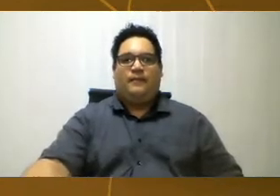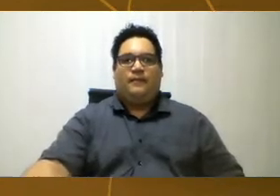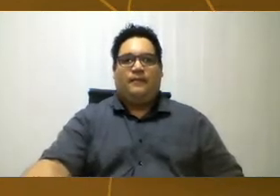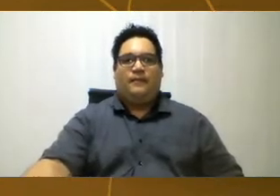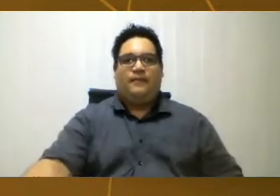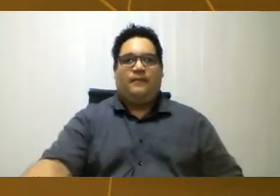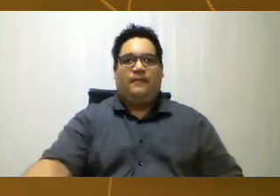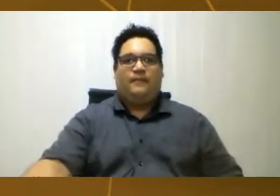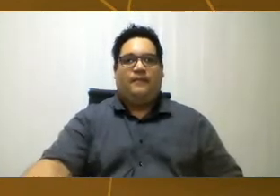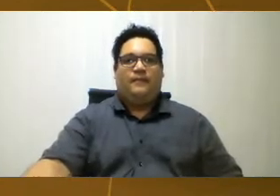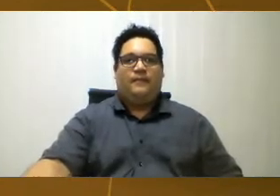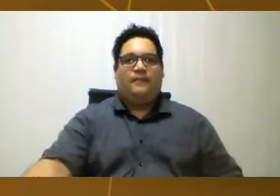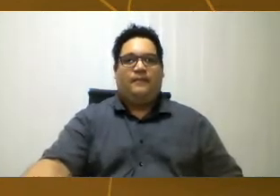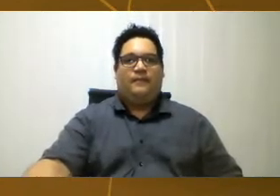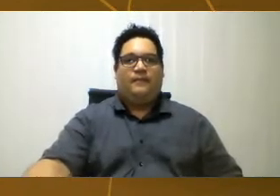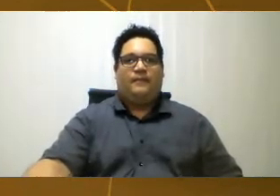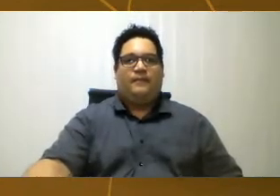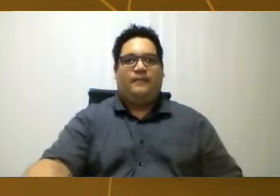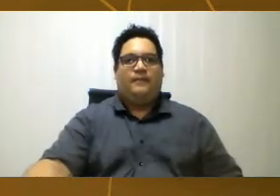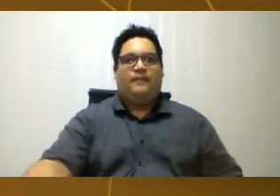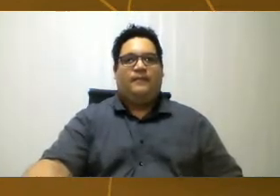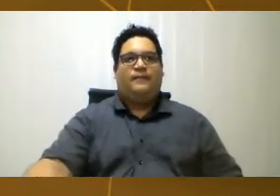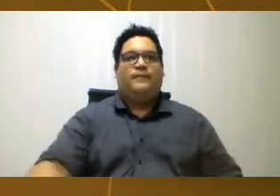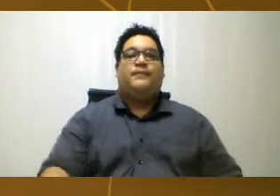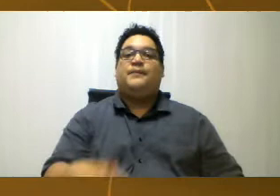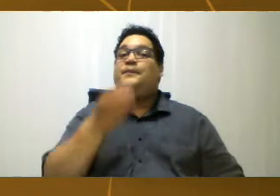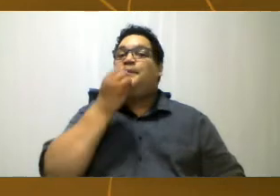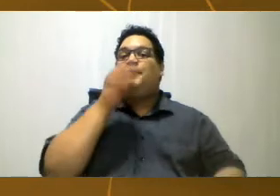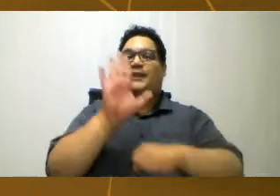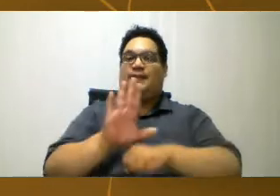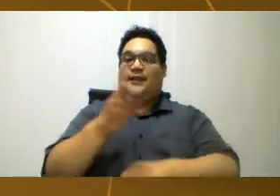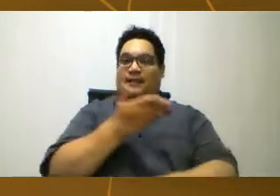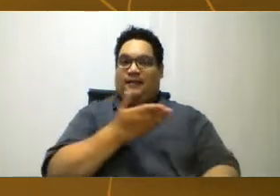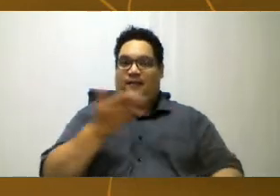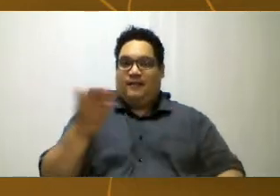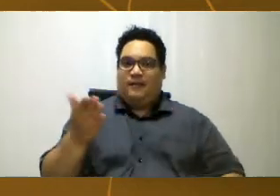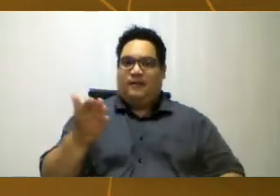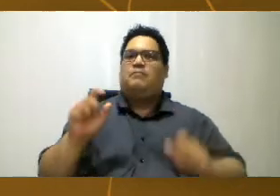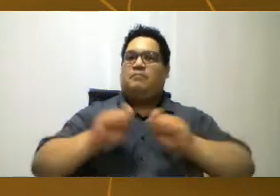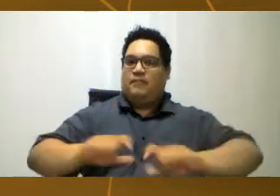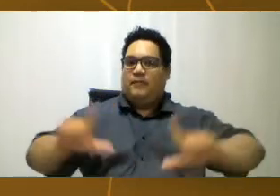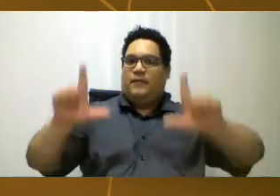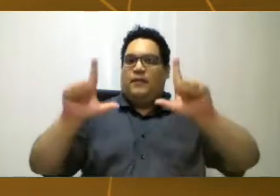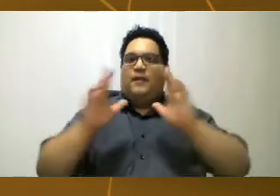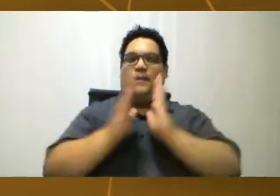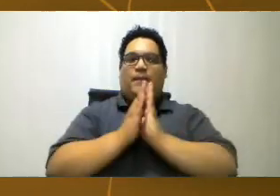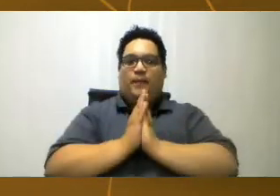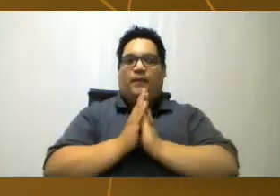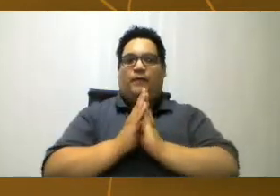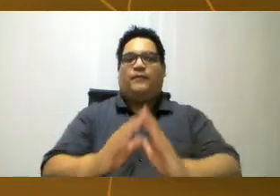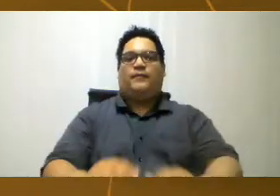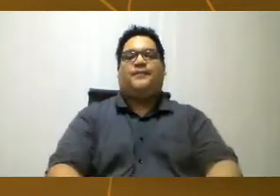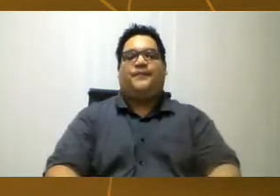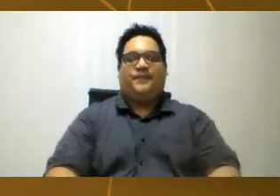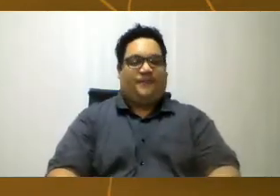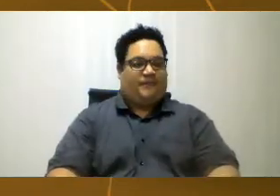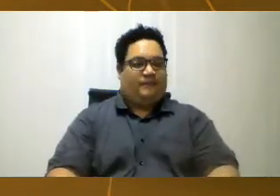Boa tarde. Boa tarde. Não sei se estão, puder colocar a tela da apresentação.